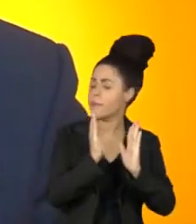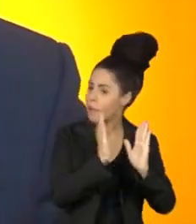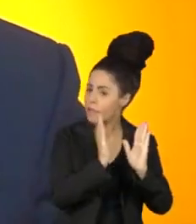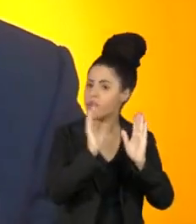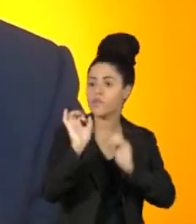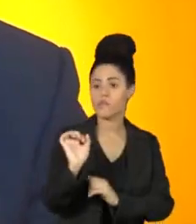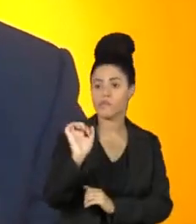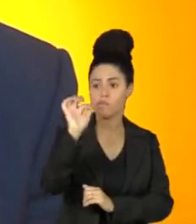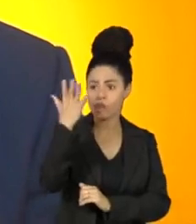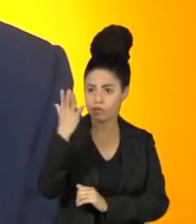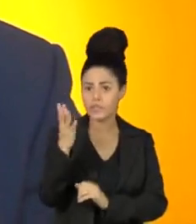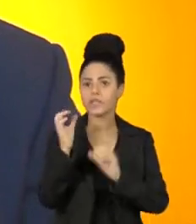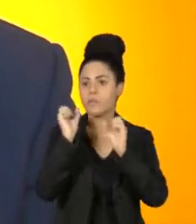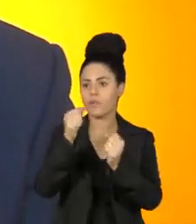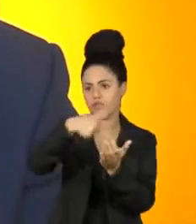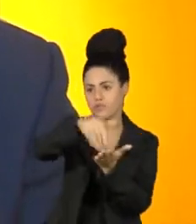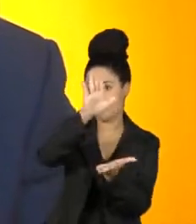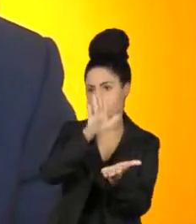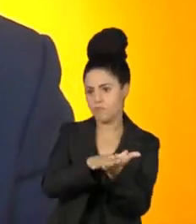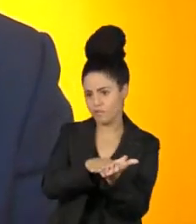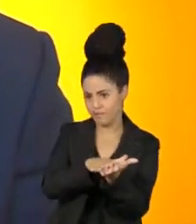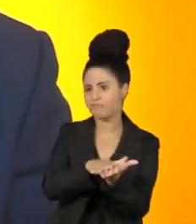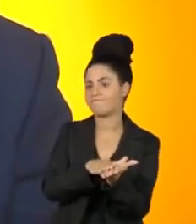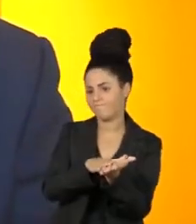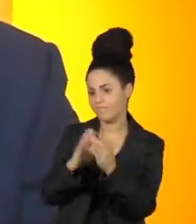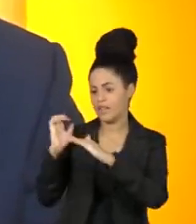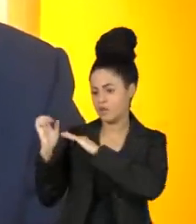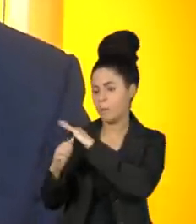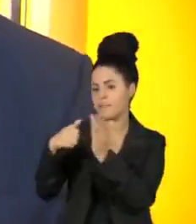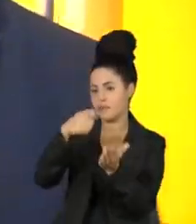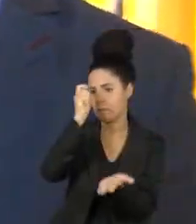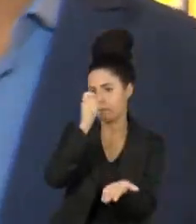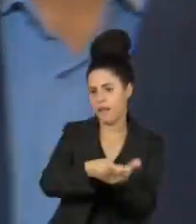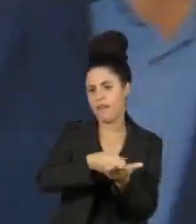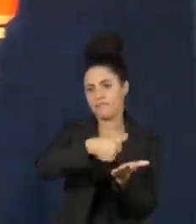que pode culminar até com a multa daquela empresa. Tá certo, professor. Muito